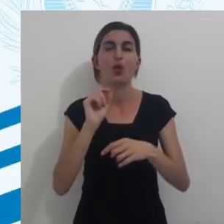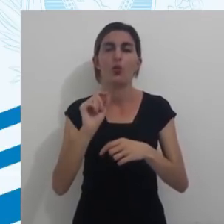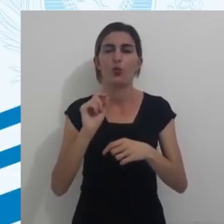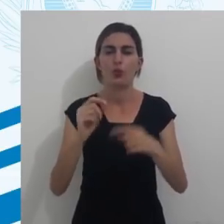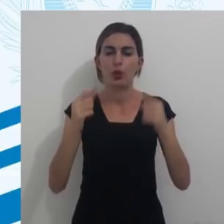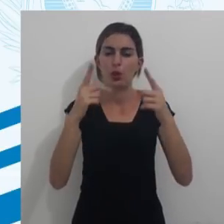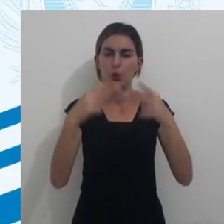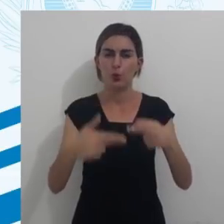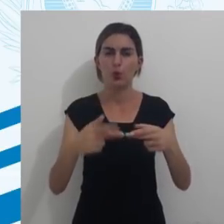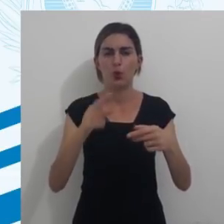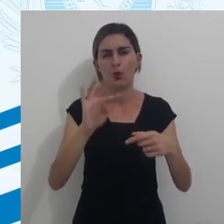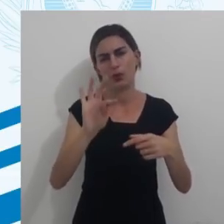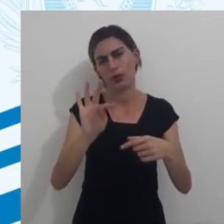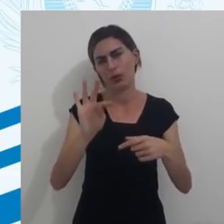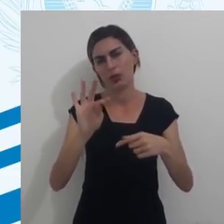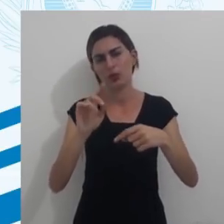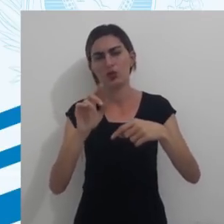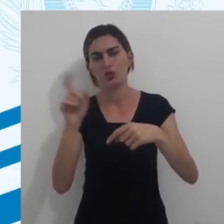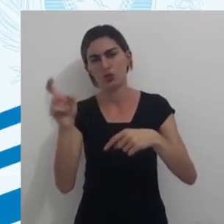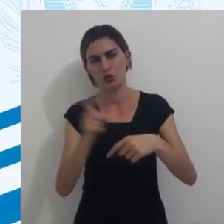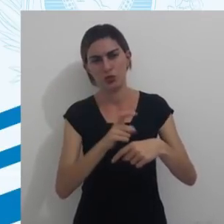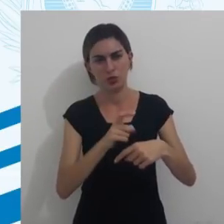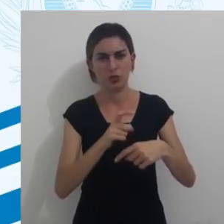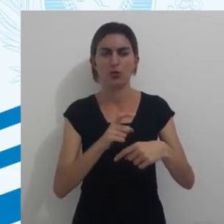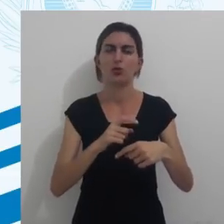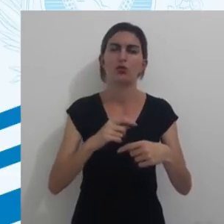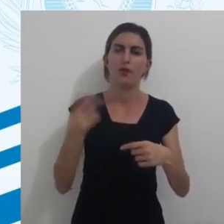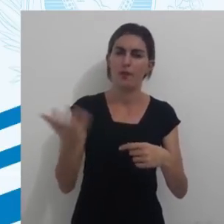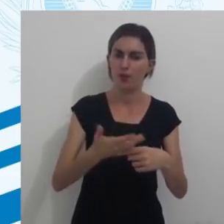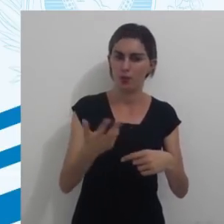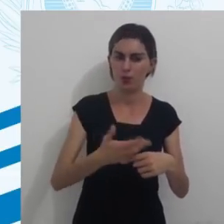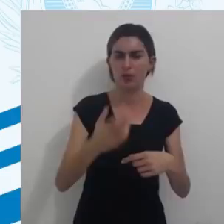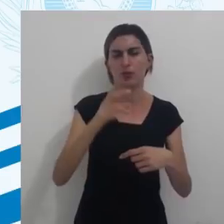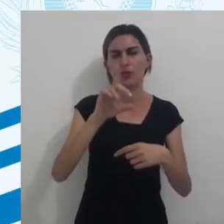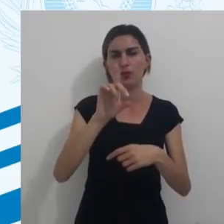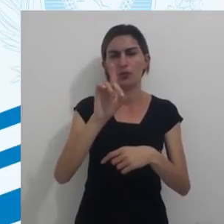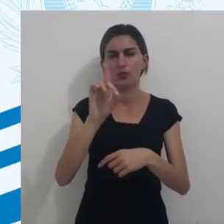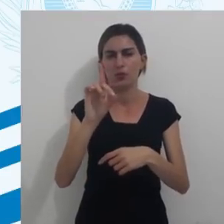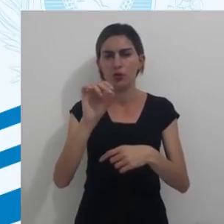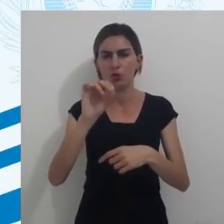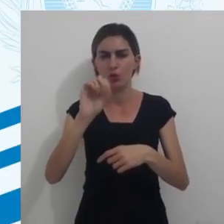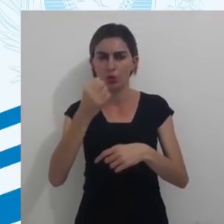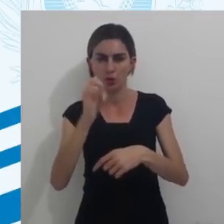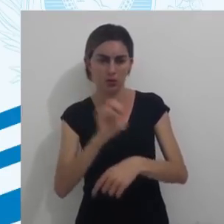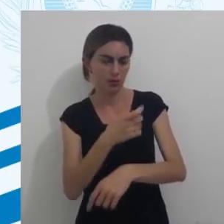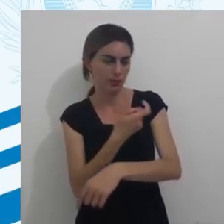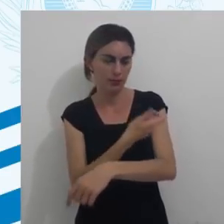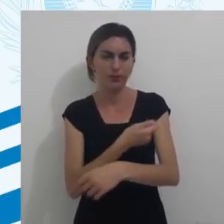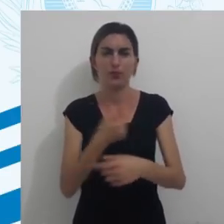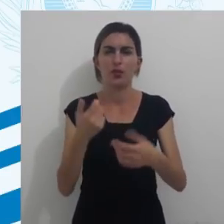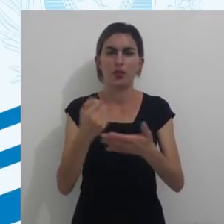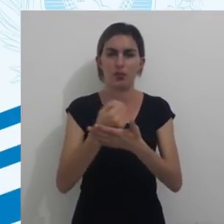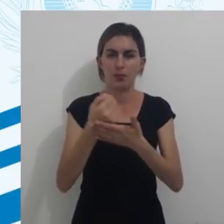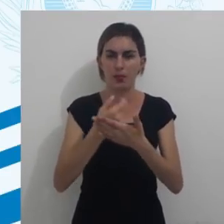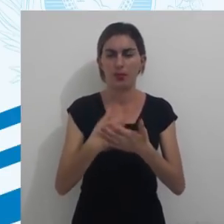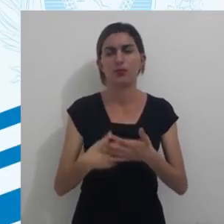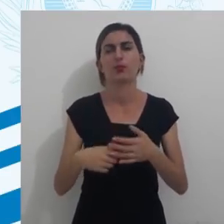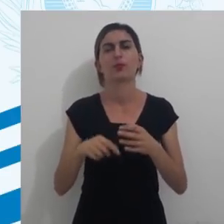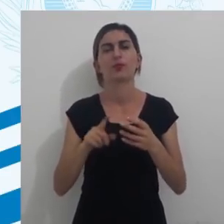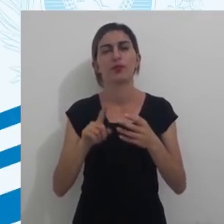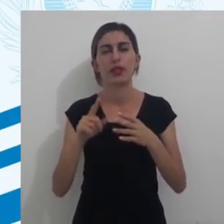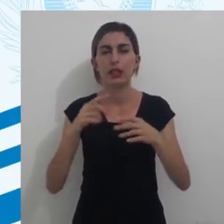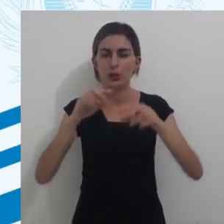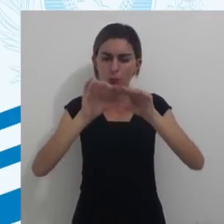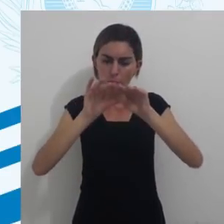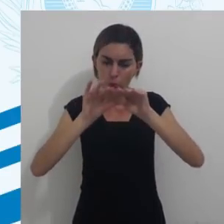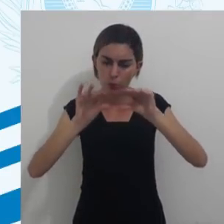D igual a Tx, a velocidade da dose. A blindagem já vai ser a espessura da blindagem,